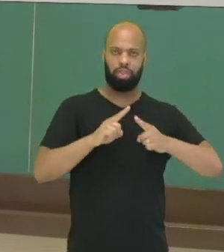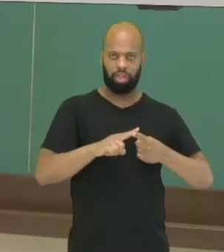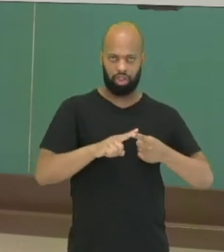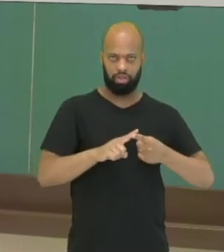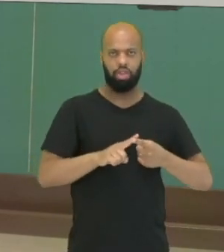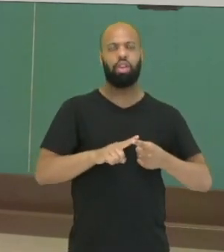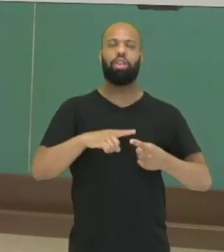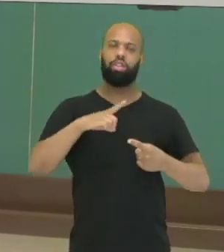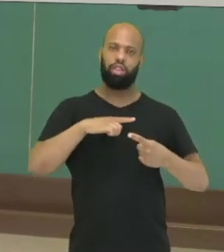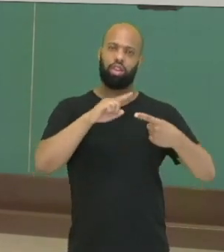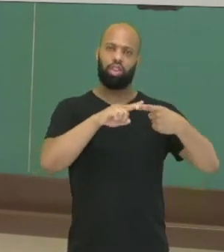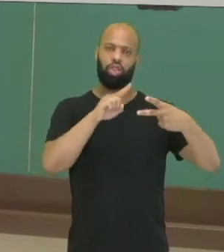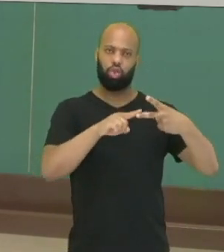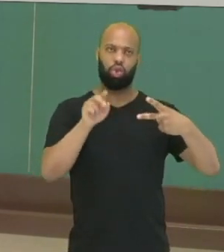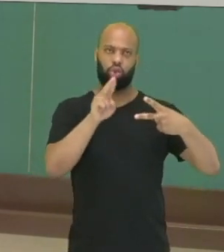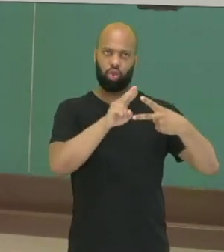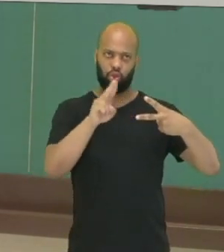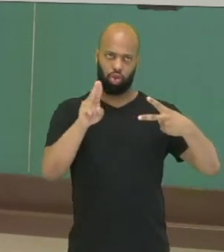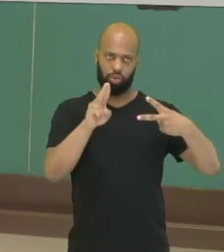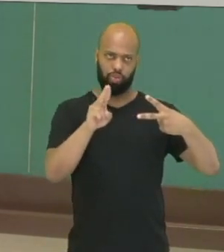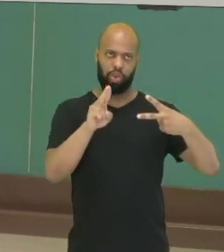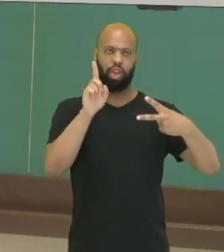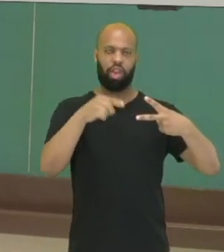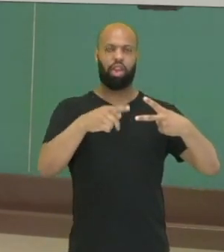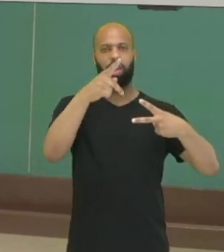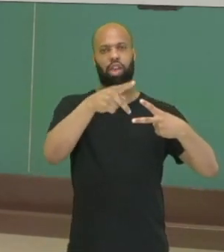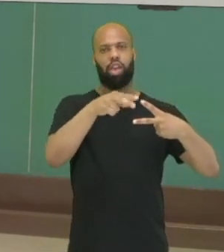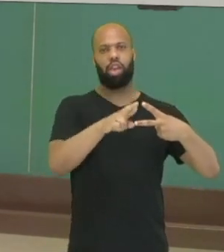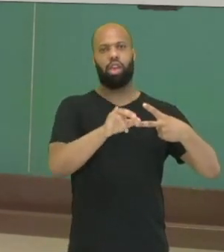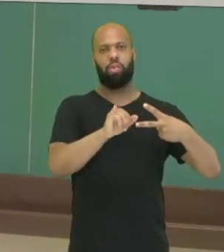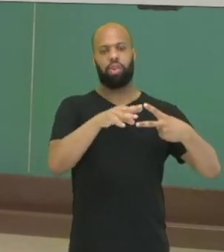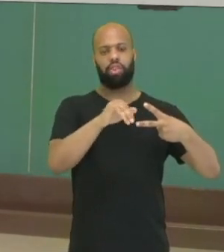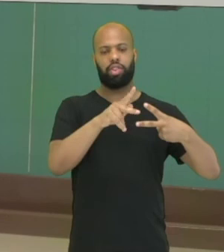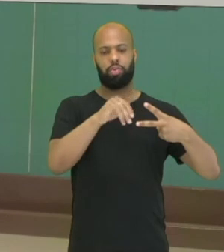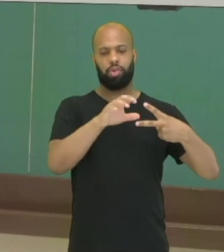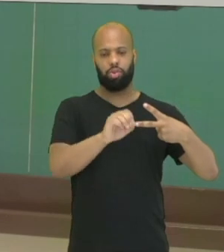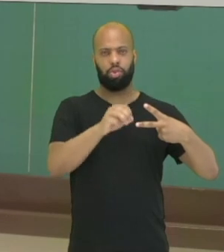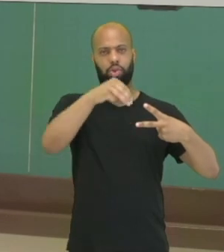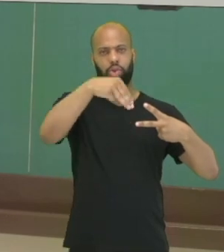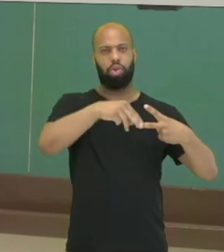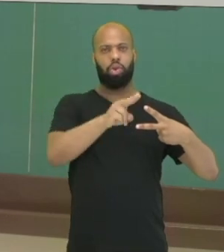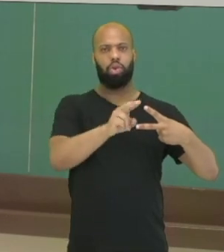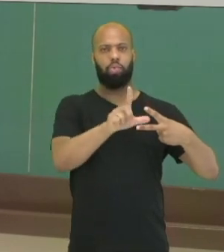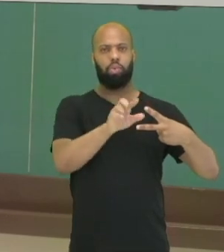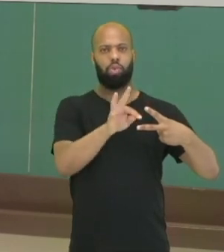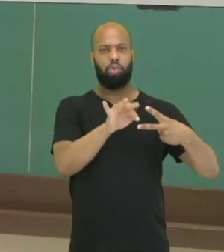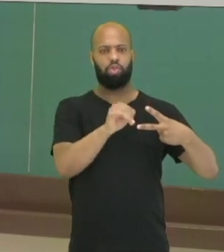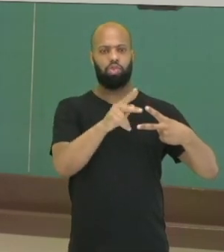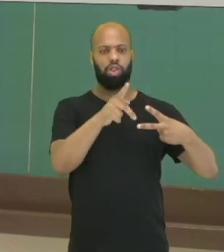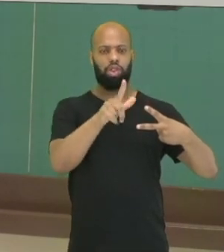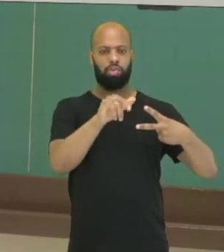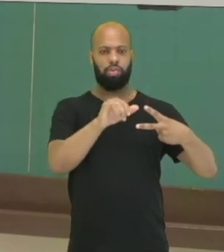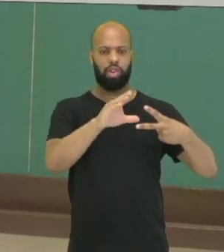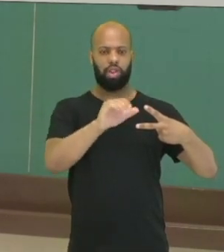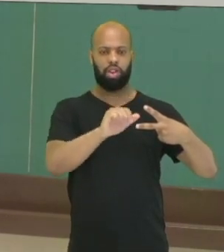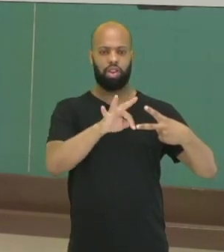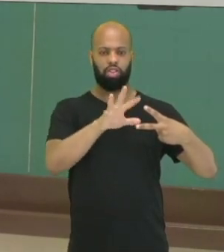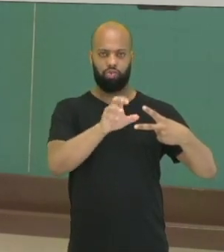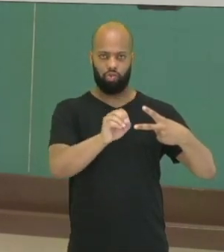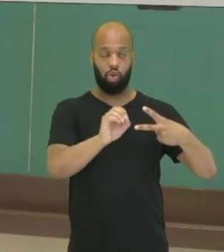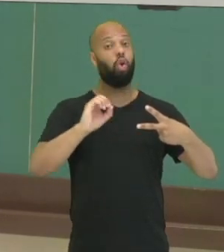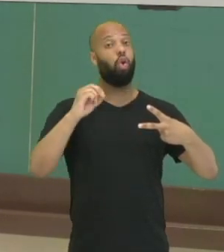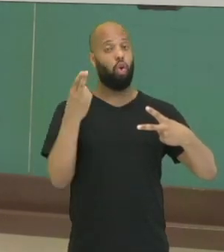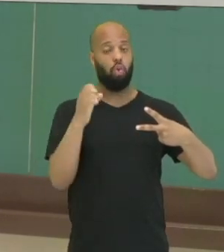usando o princípio fundamental de contagem. Aí vocês vão ficar pensando assim, nossa, mas a professora não falou em